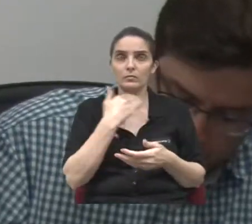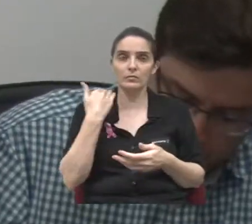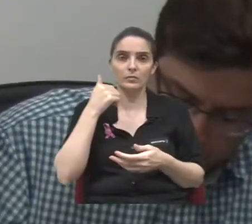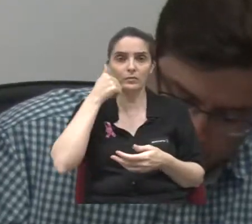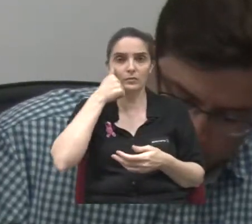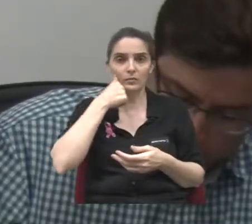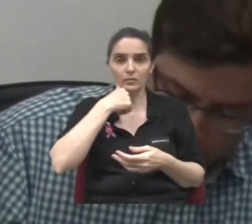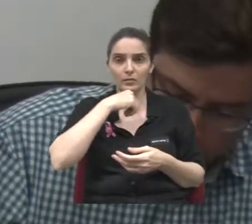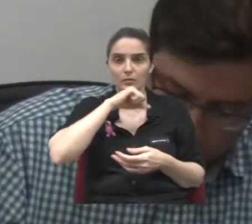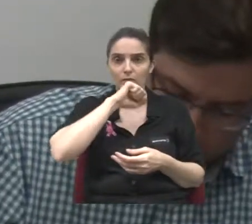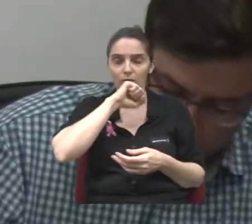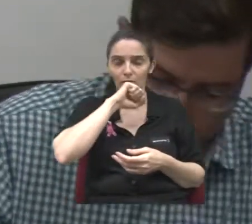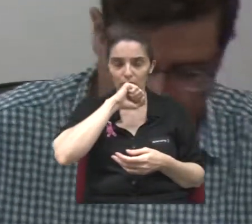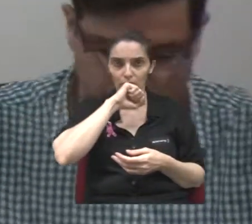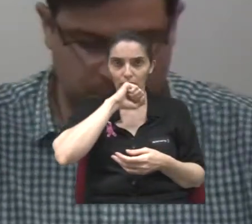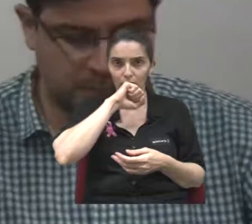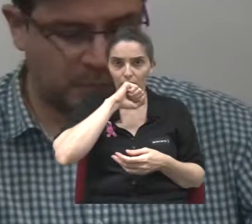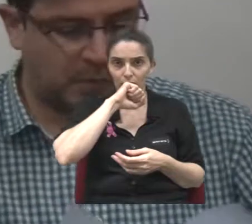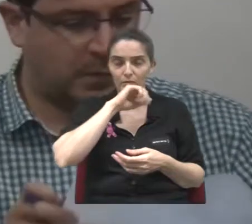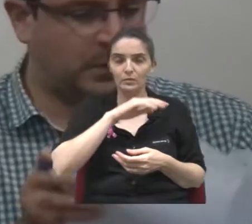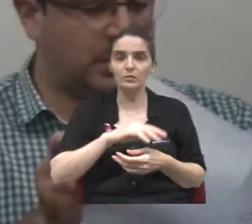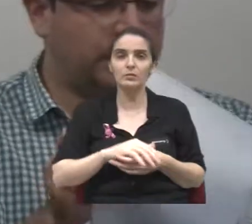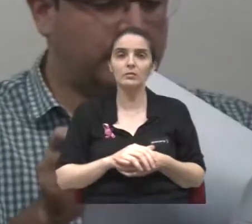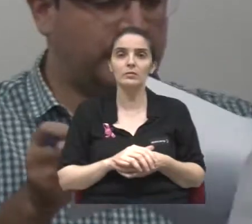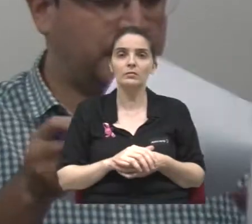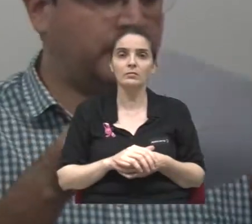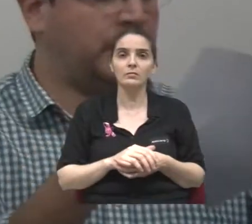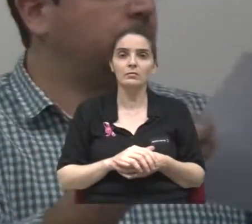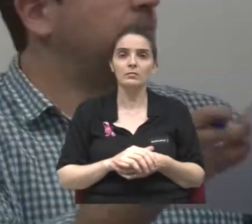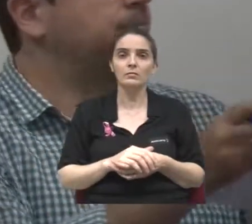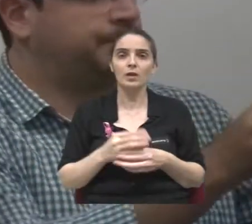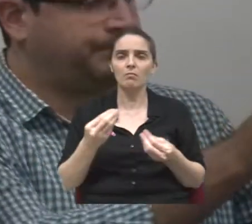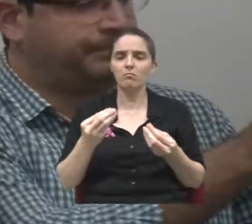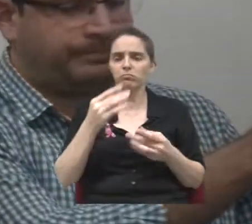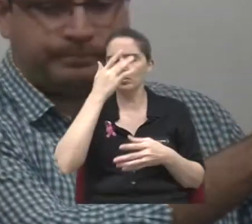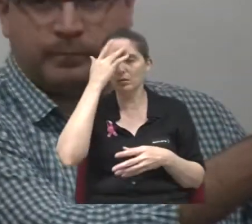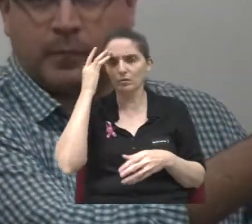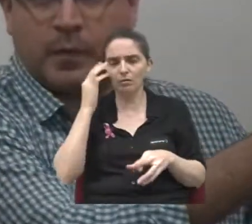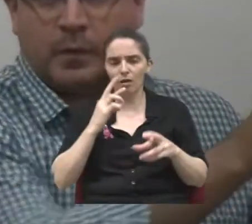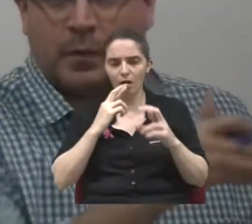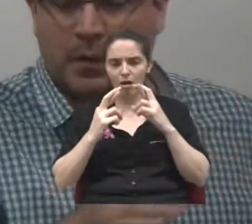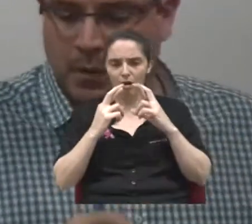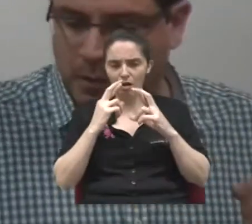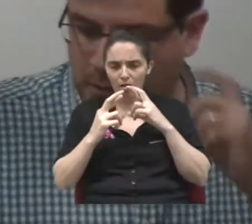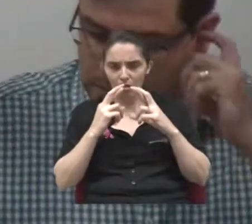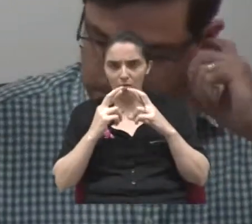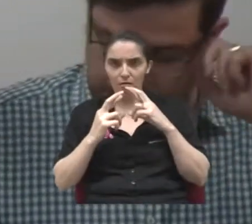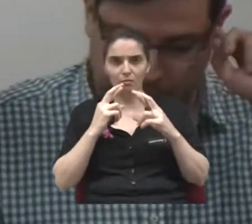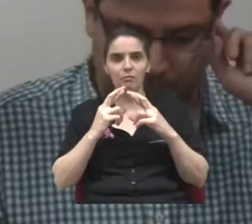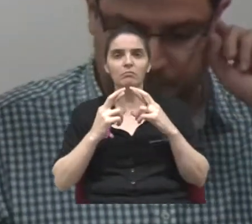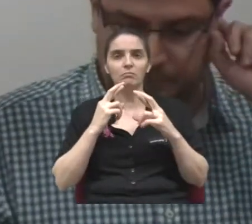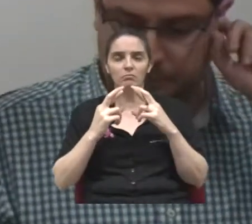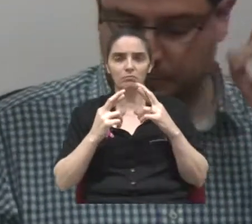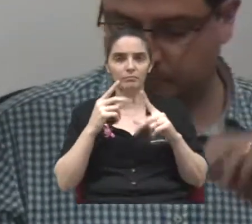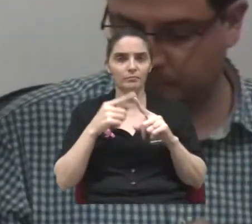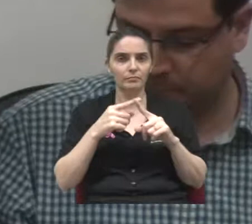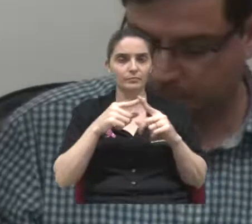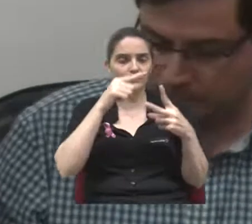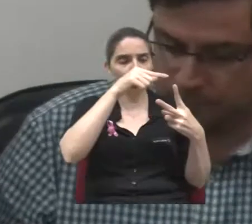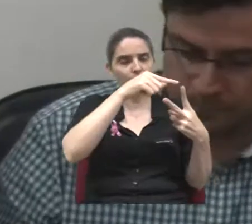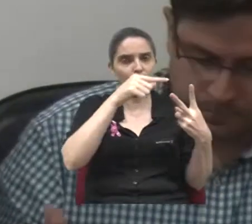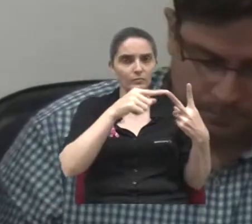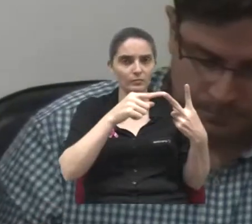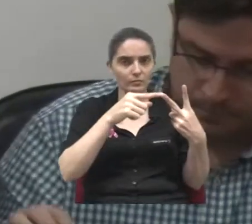uma moção, e muita reclamação, porque nos dois cemitérios parque, como